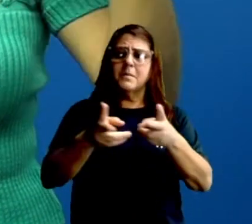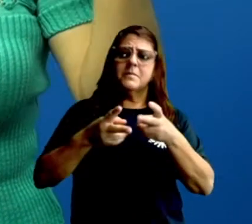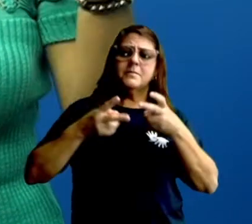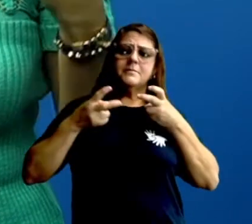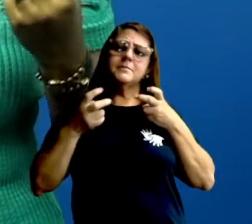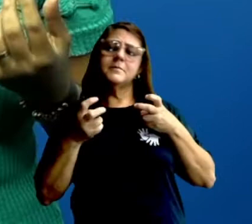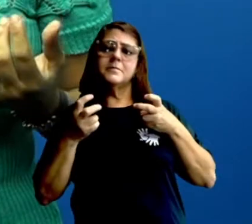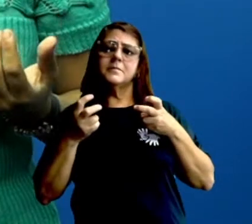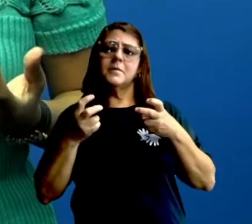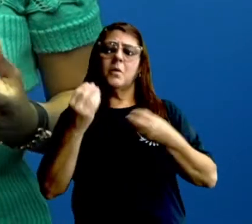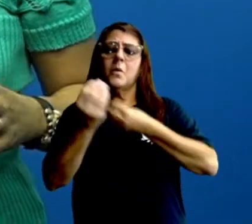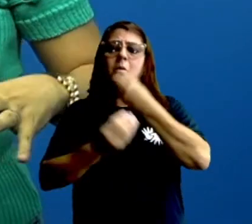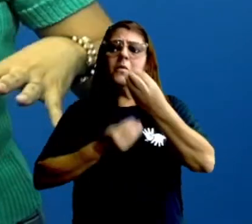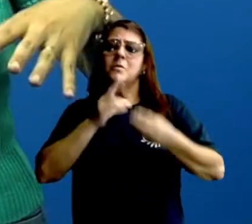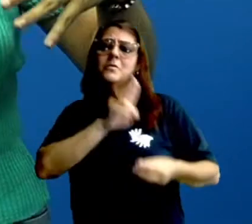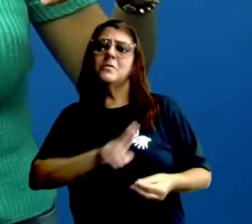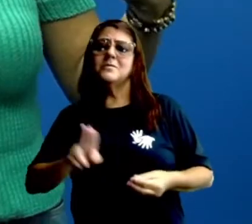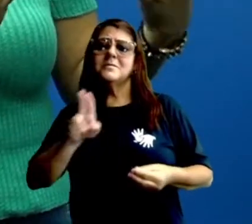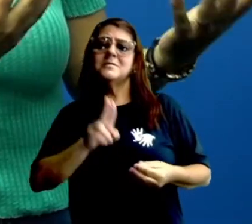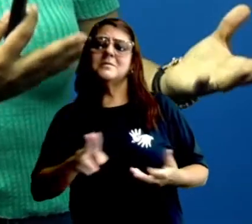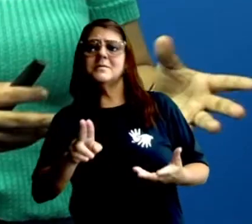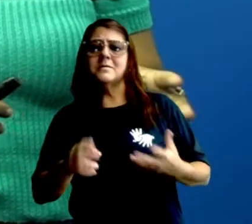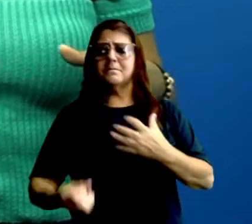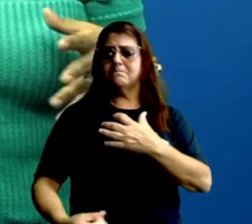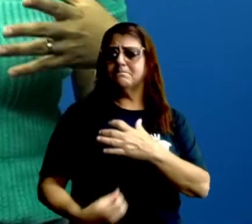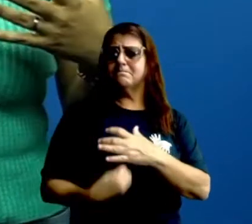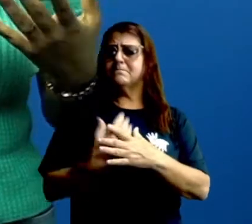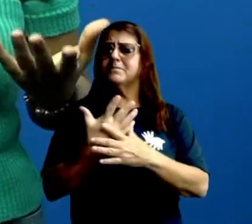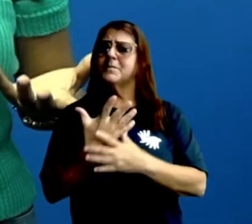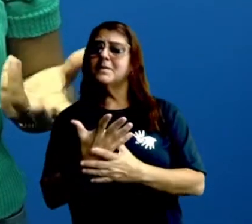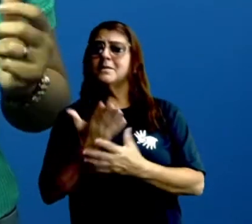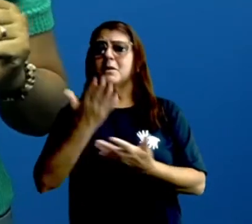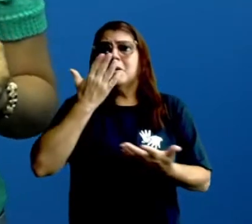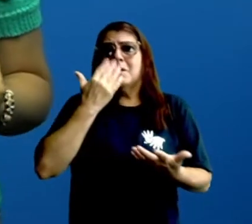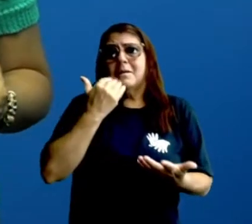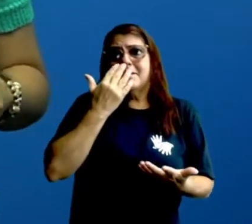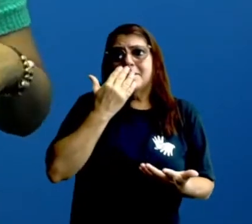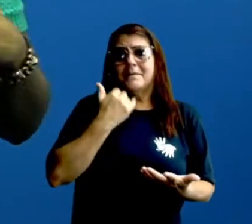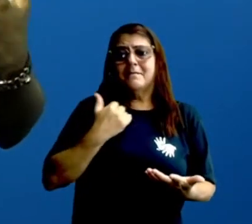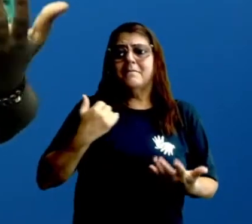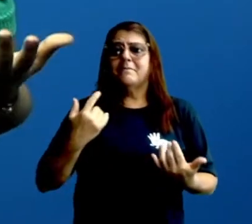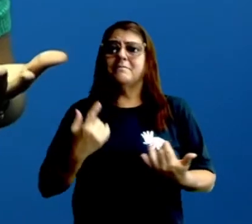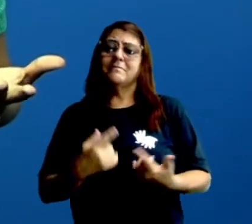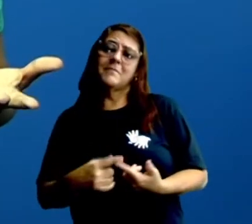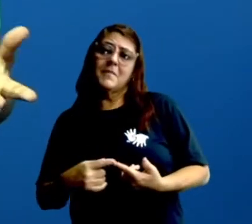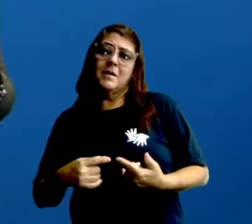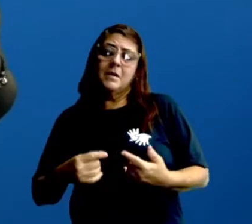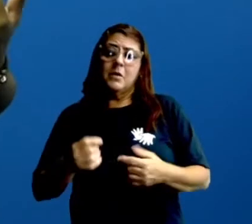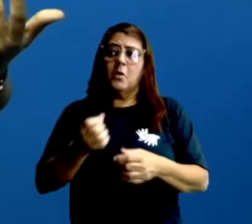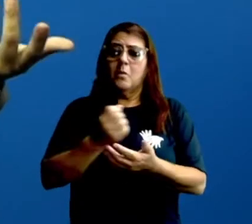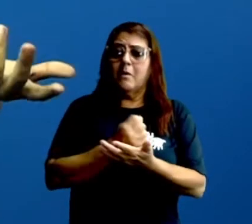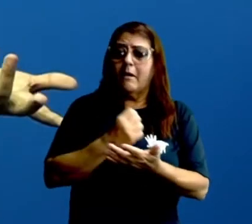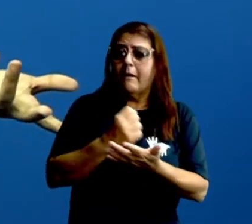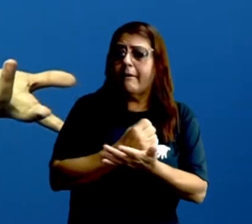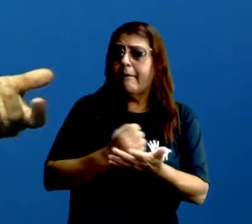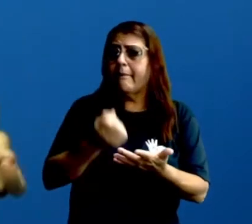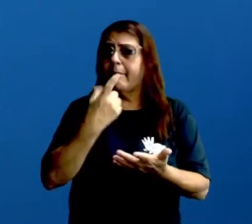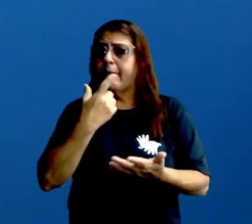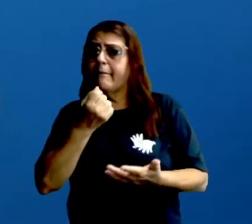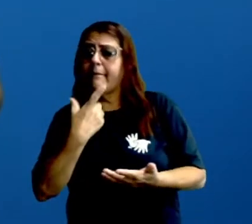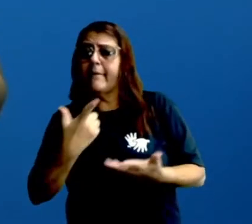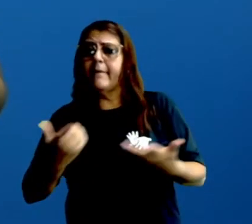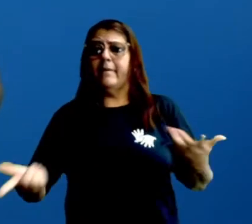perceber a utilização né dos vegetais como alimentos como medicina como